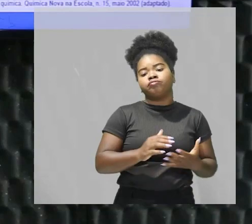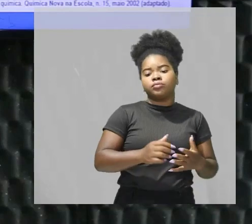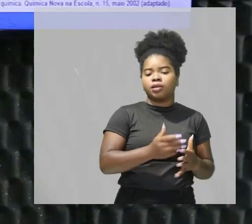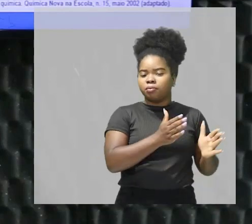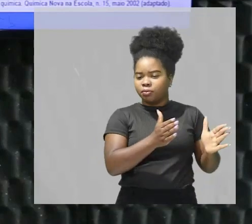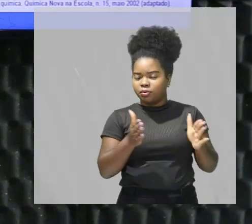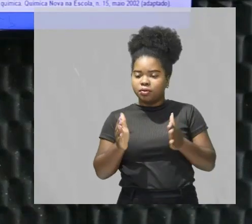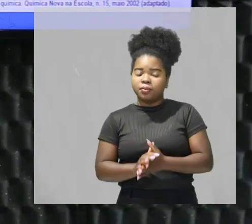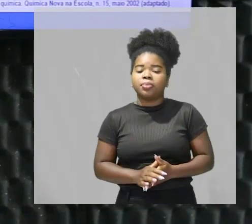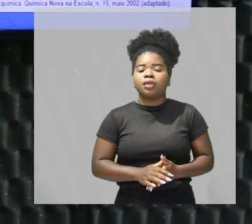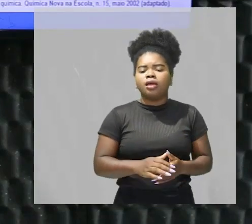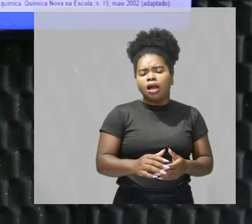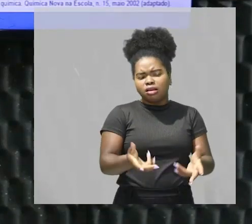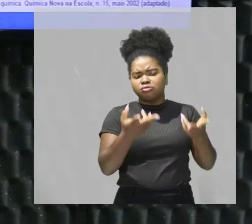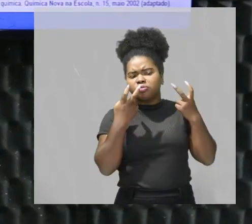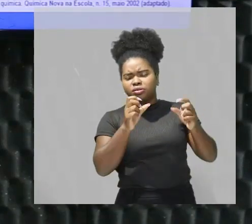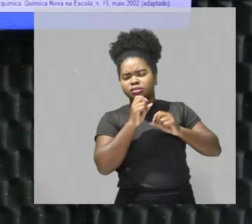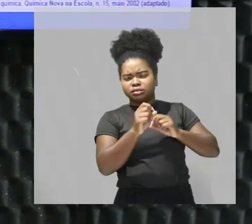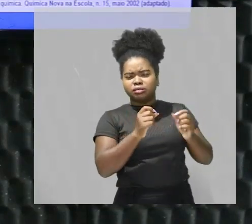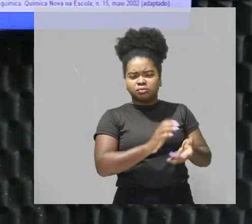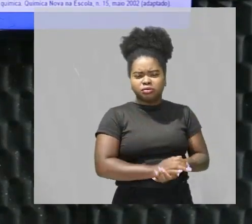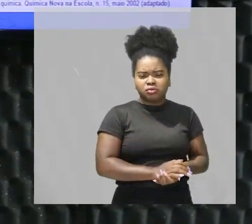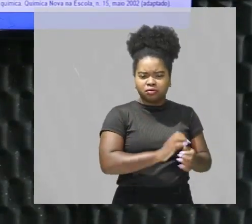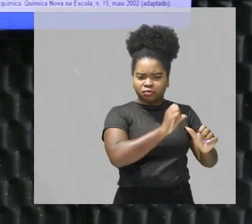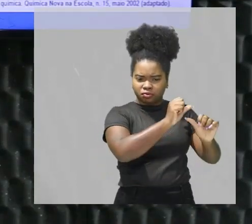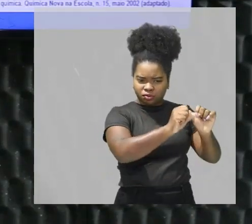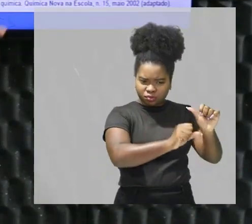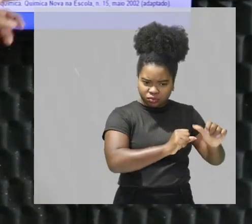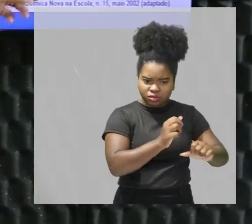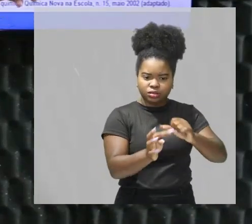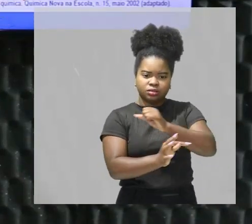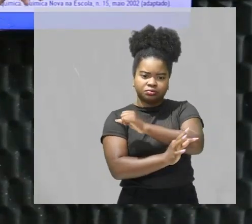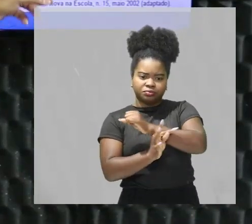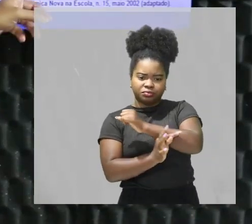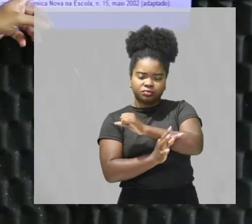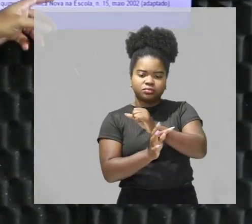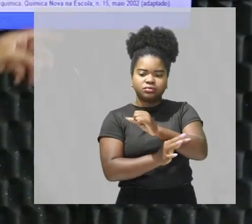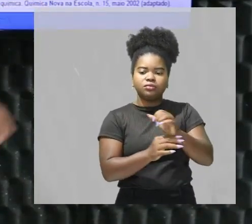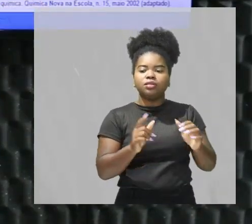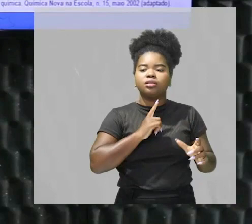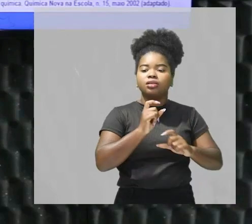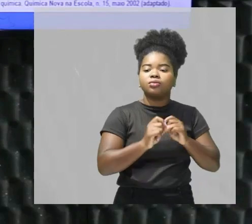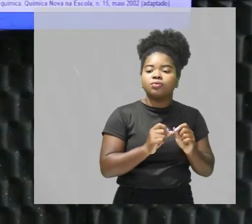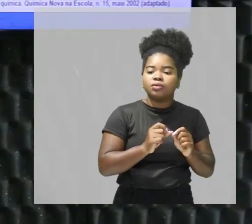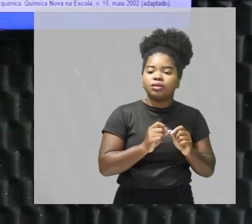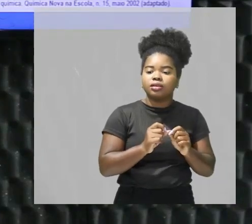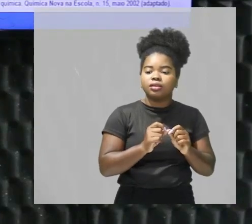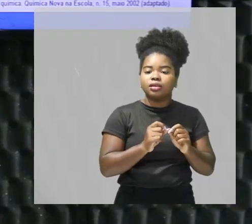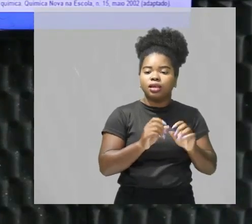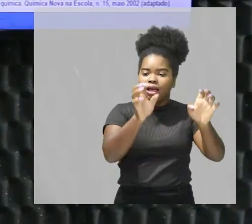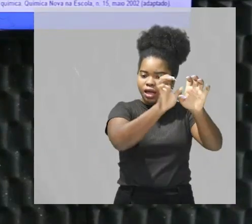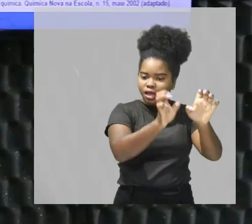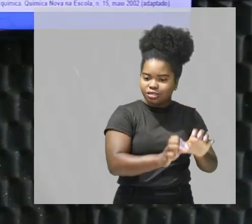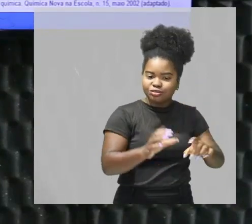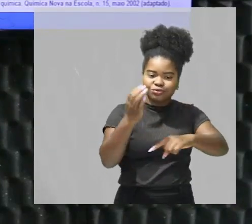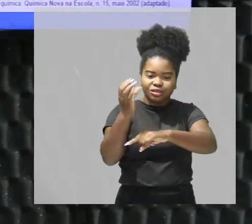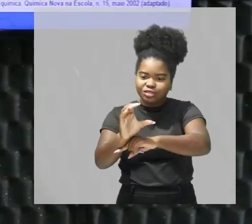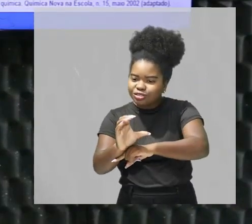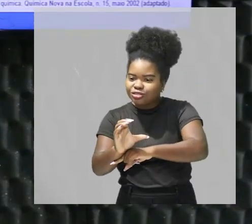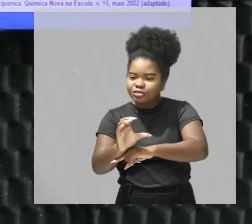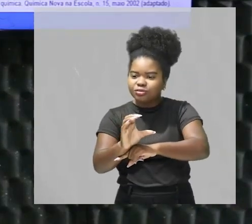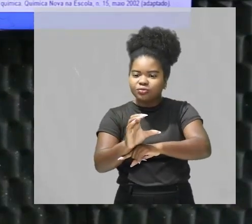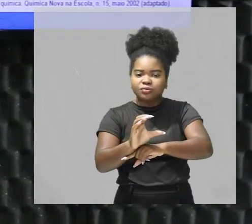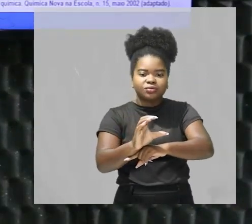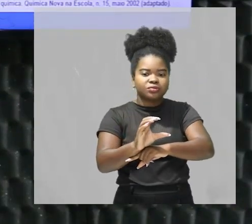essas frações vão mudando, vai aumentando a cadeia de carbonos. Isso quer dizer que vai